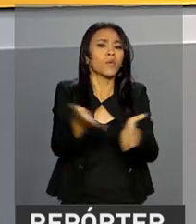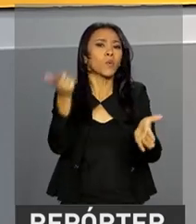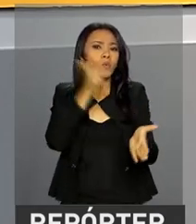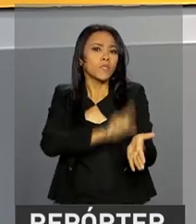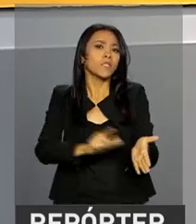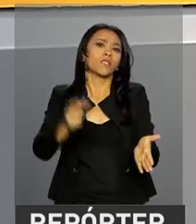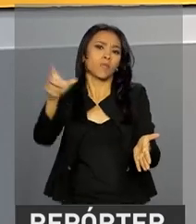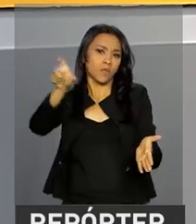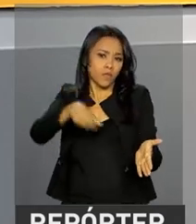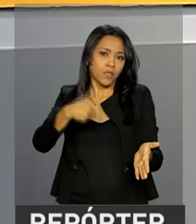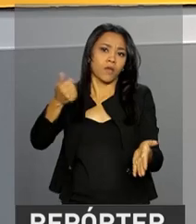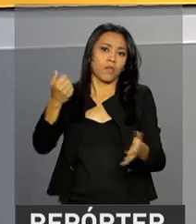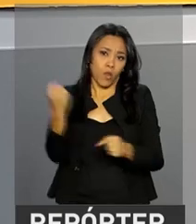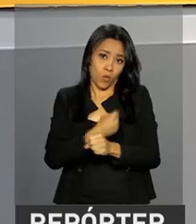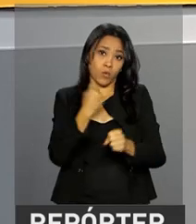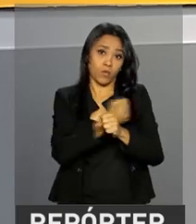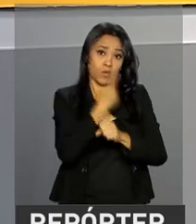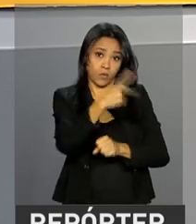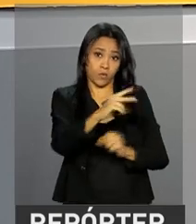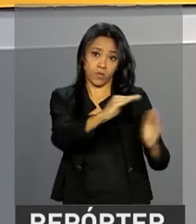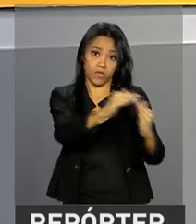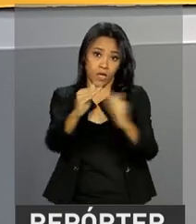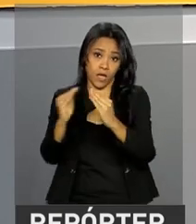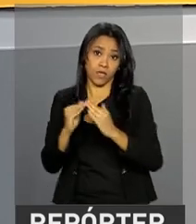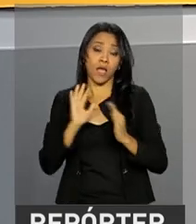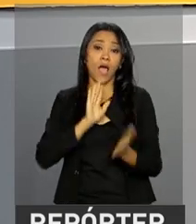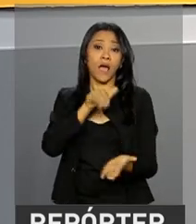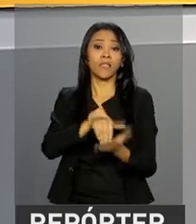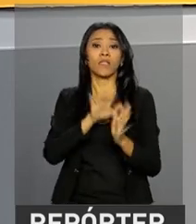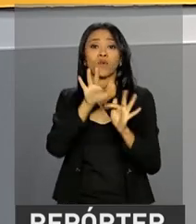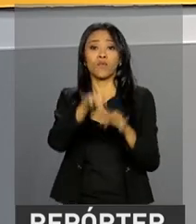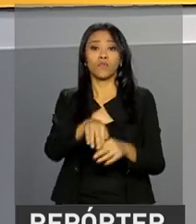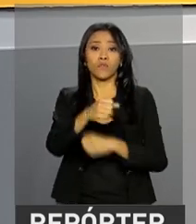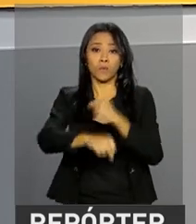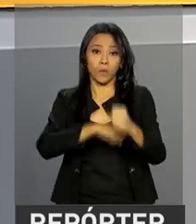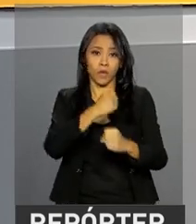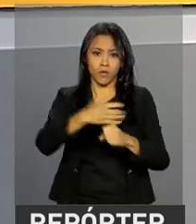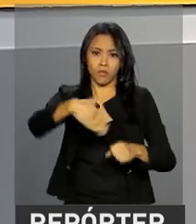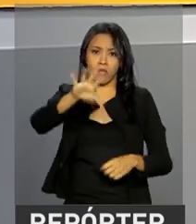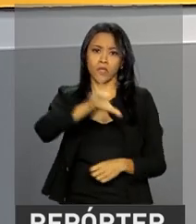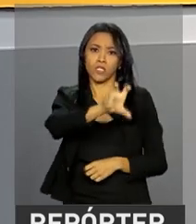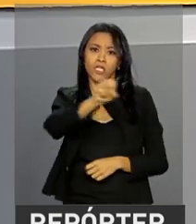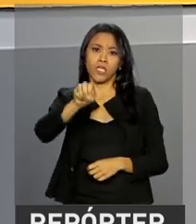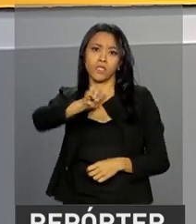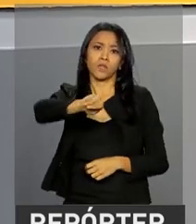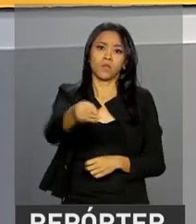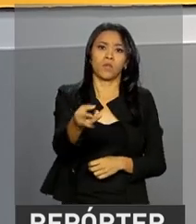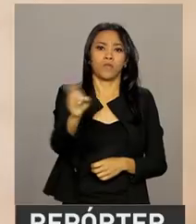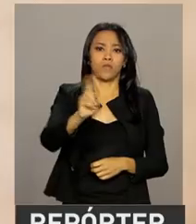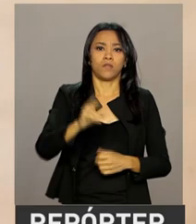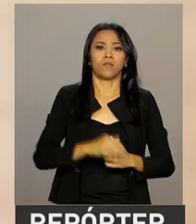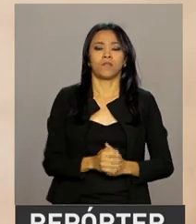das moradias. O Cartão Reforma vai liberar até o fim do ano mais de 500 milhões de reais.